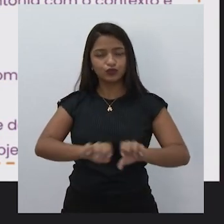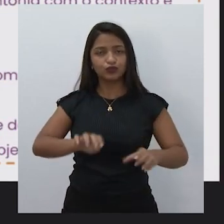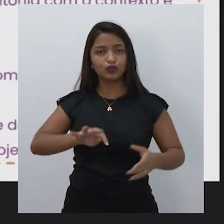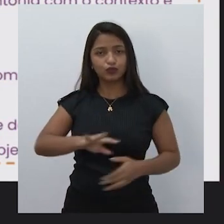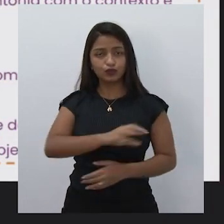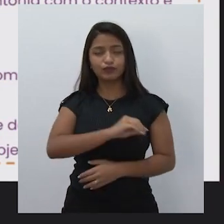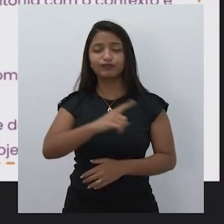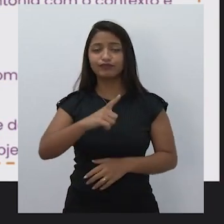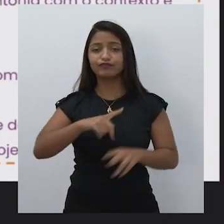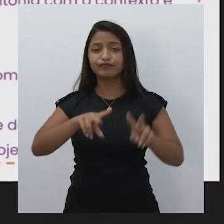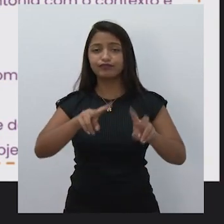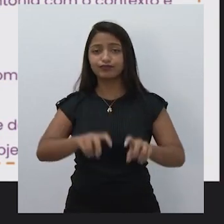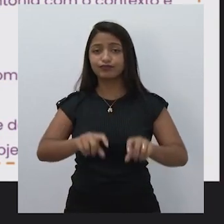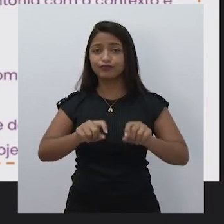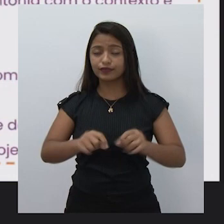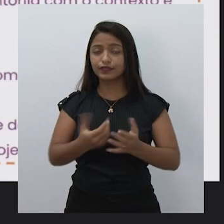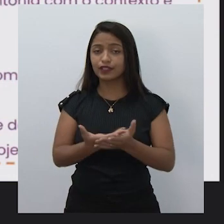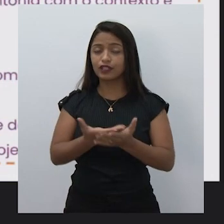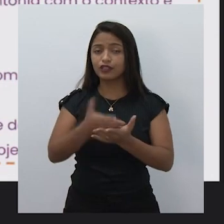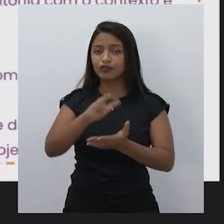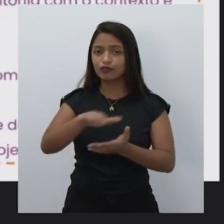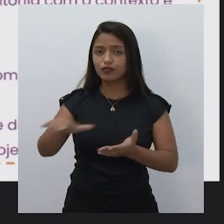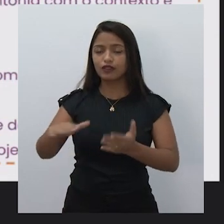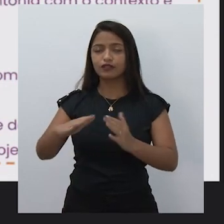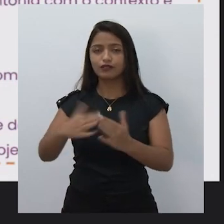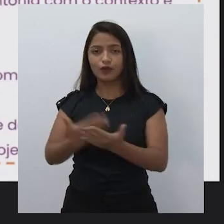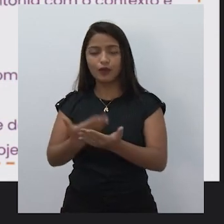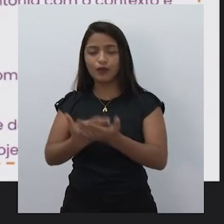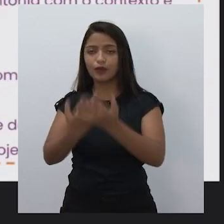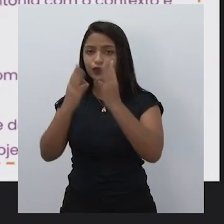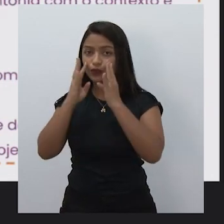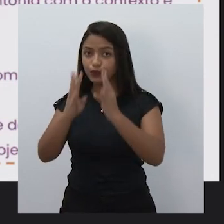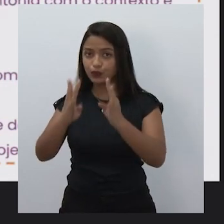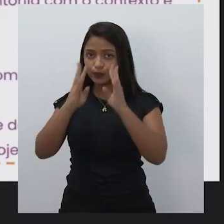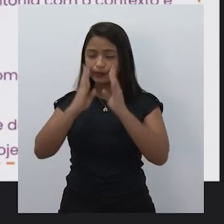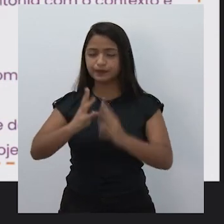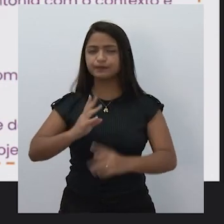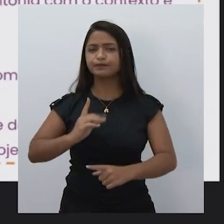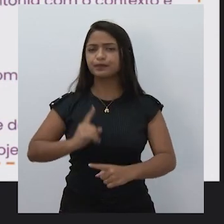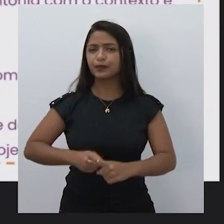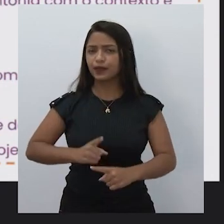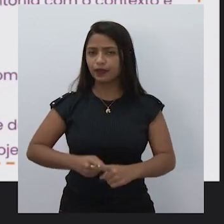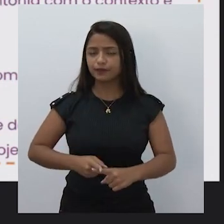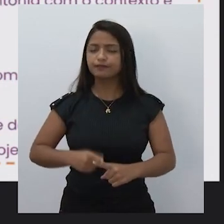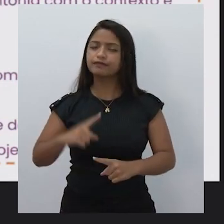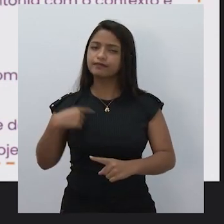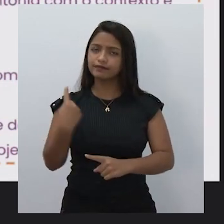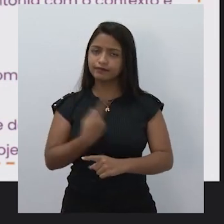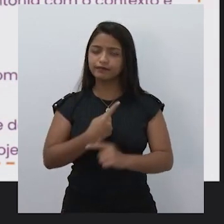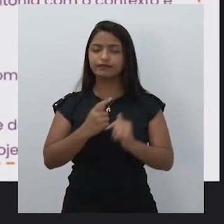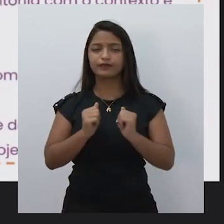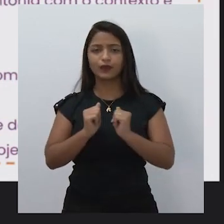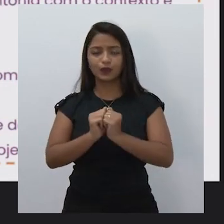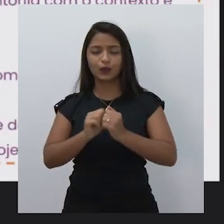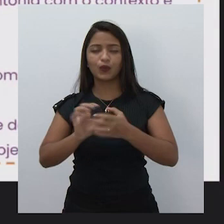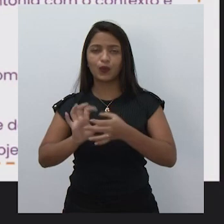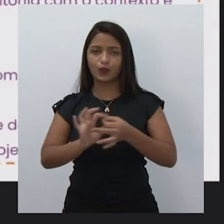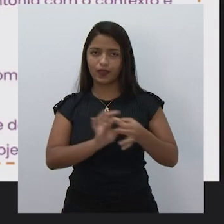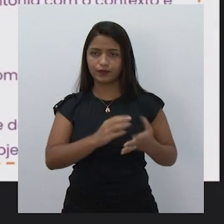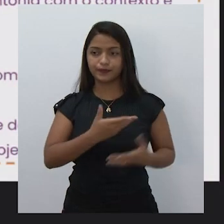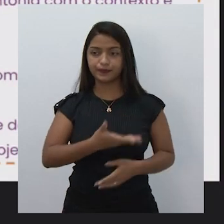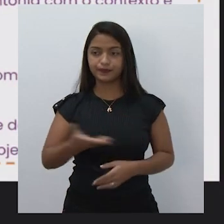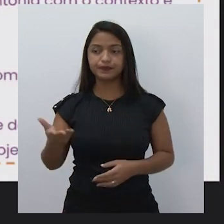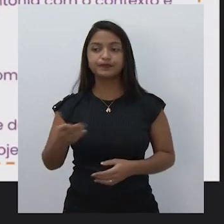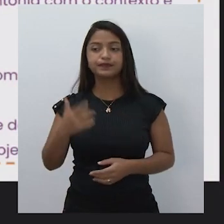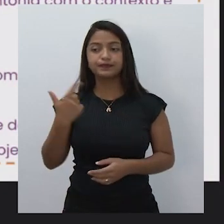dos estudantes, escuta das escolas. Por quê? Porque nós vamos fazendo isso junto com esse contexto. E eu